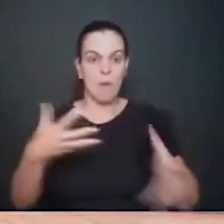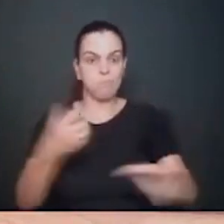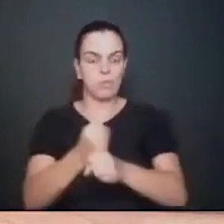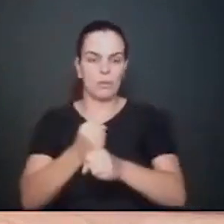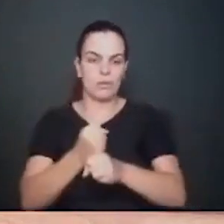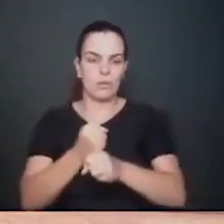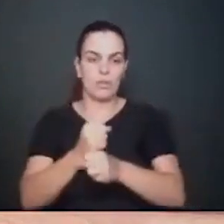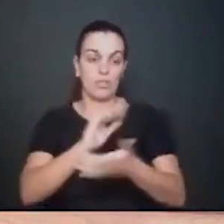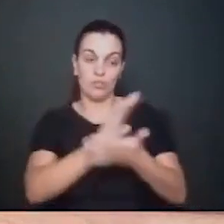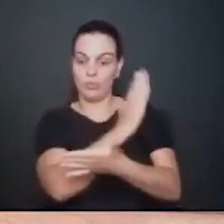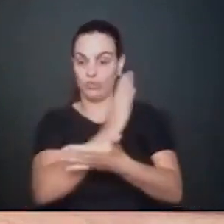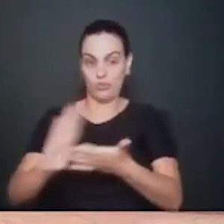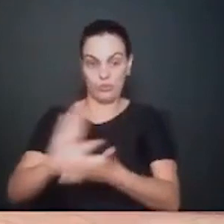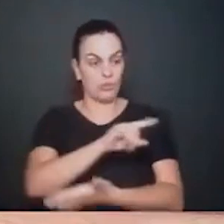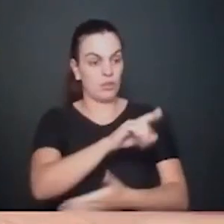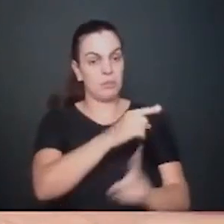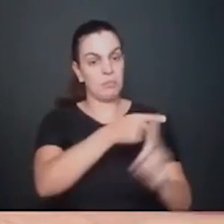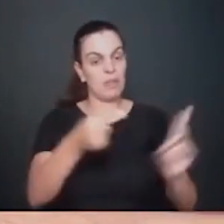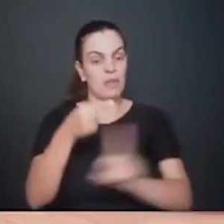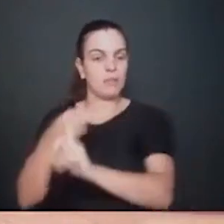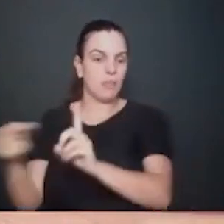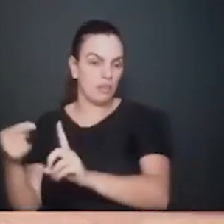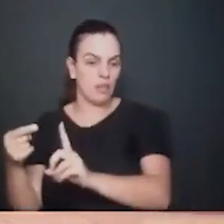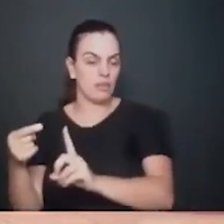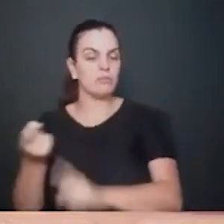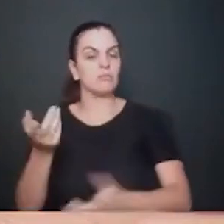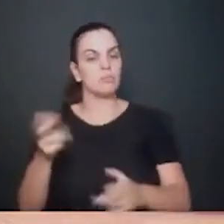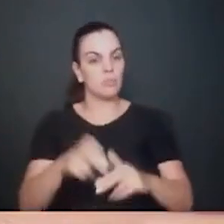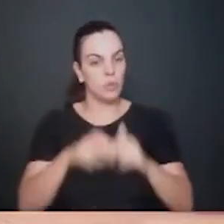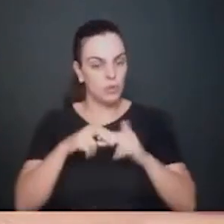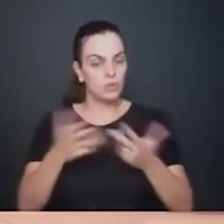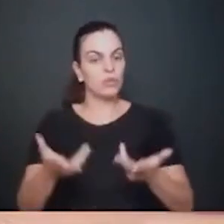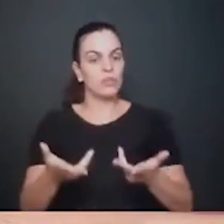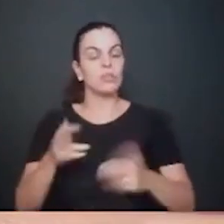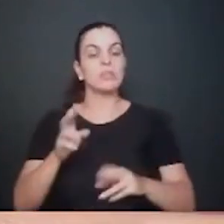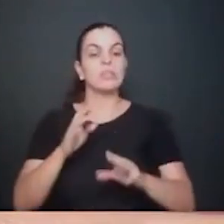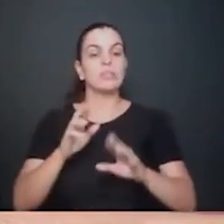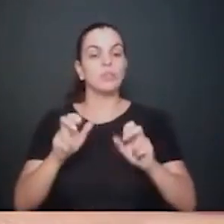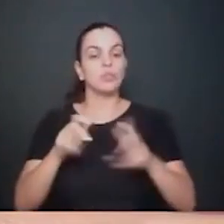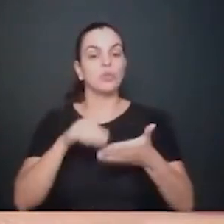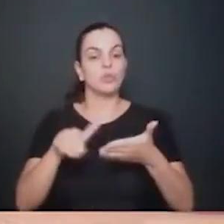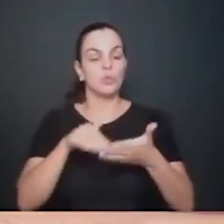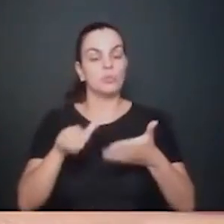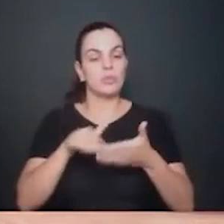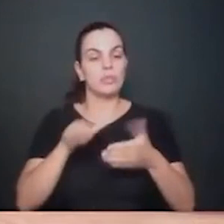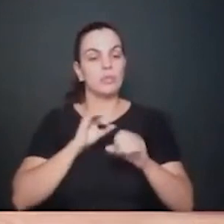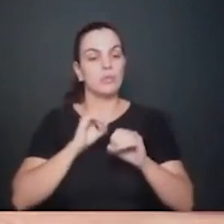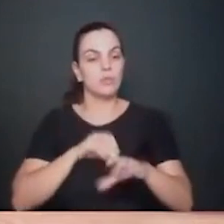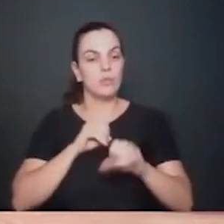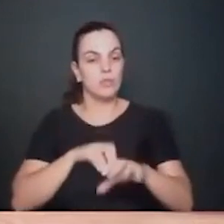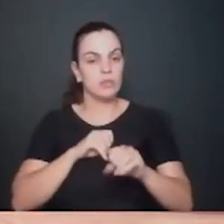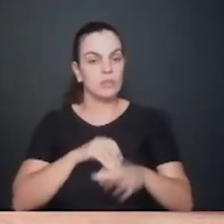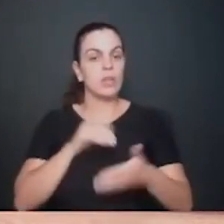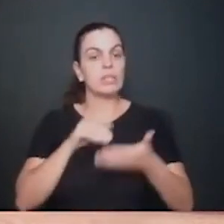as questões da Secretaria de Educação e também das demais secretarias contra aos